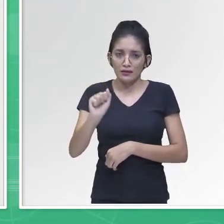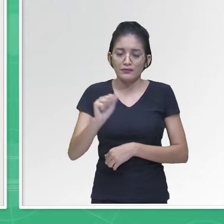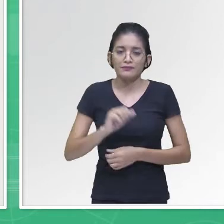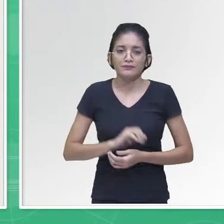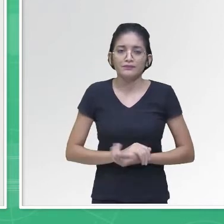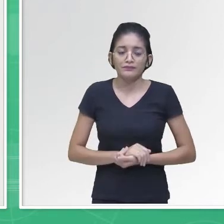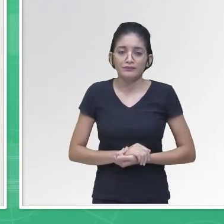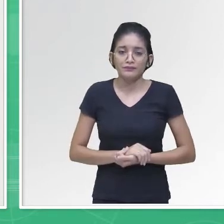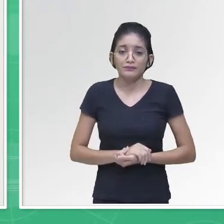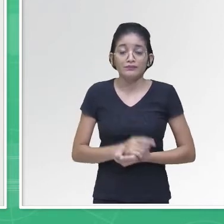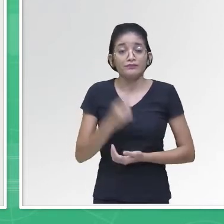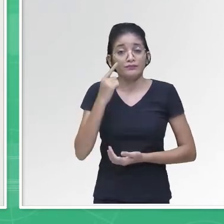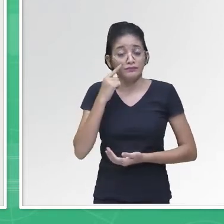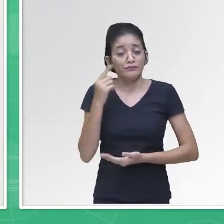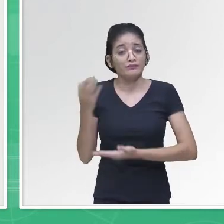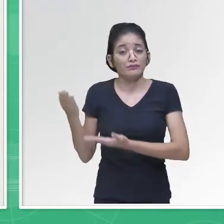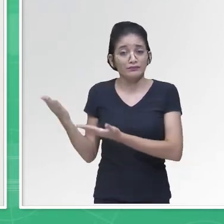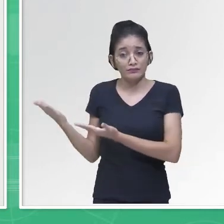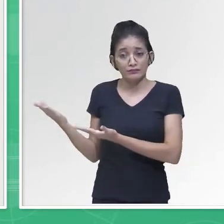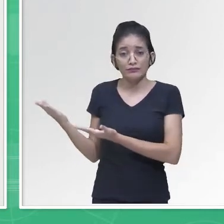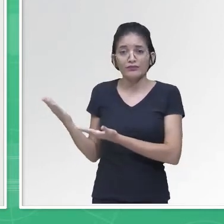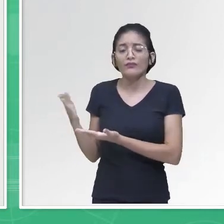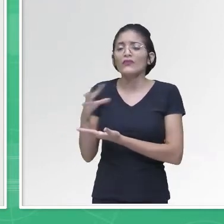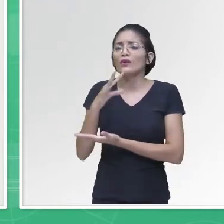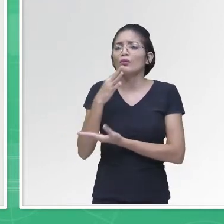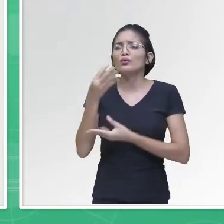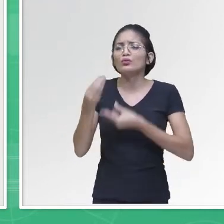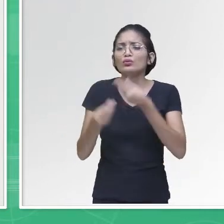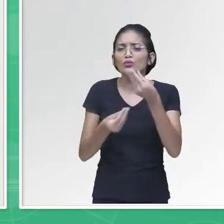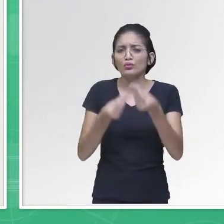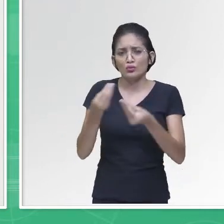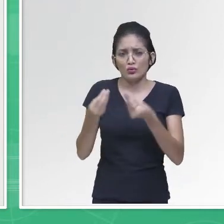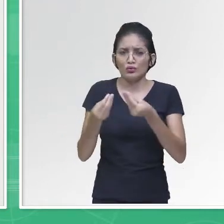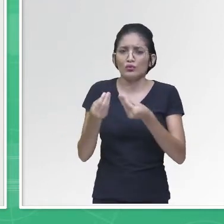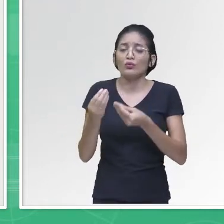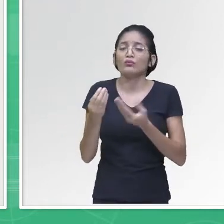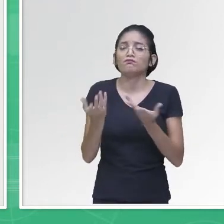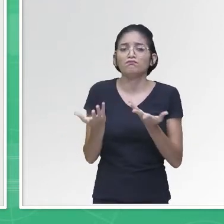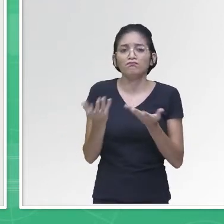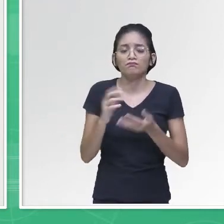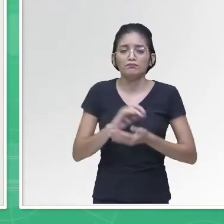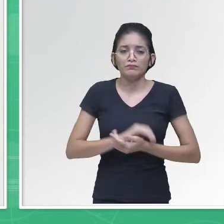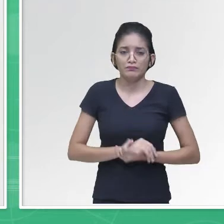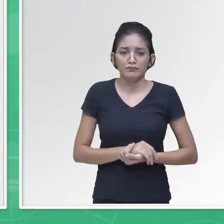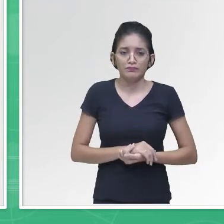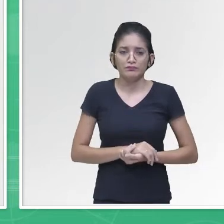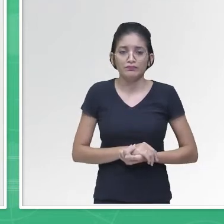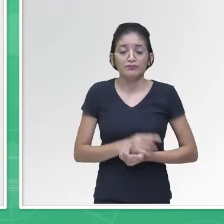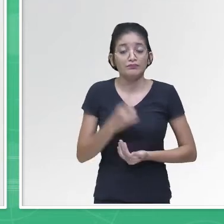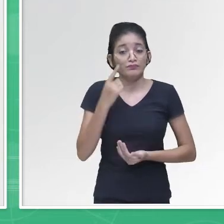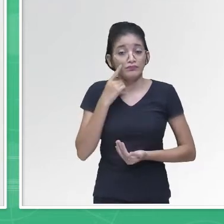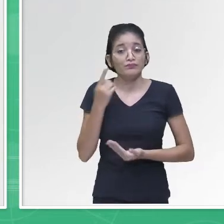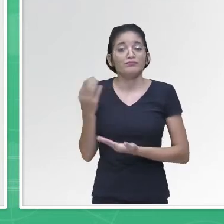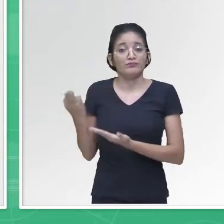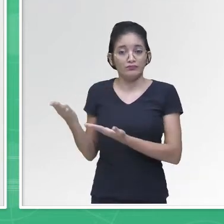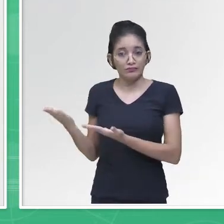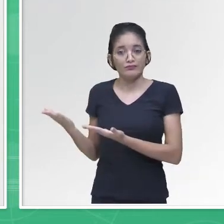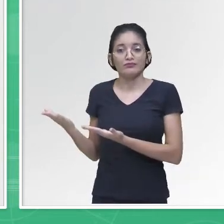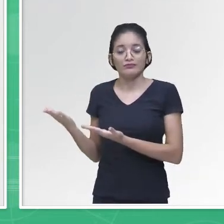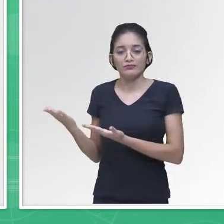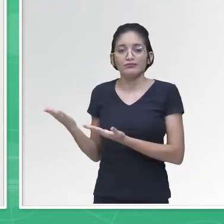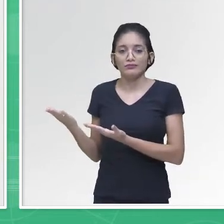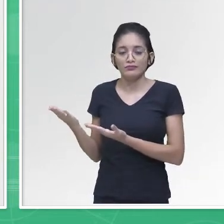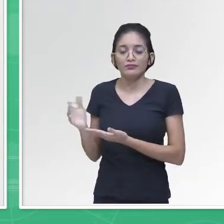Soluções insaturadas, também conhecidas como não saturadas, tá? Aqui, gente,